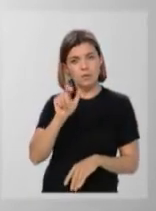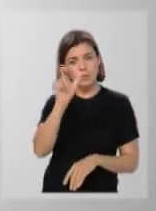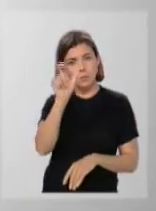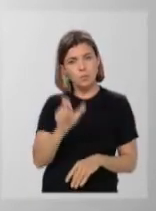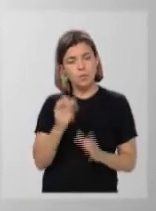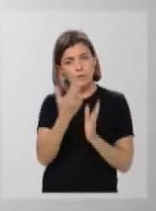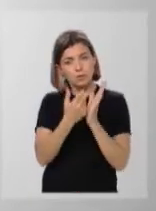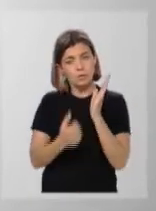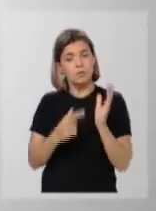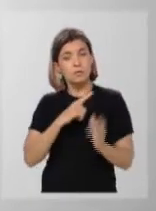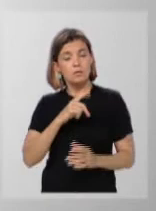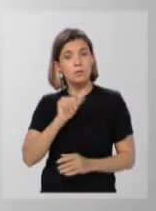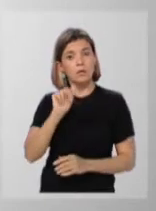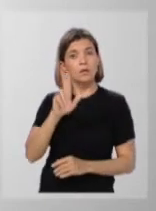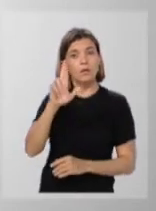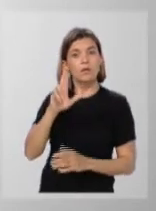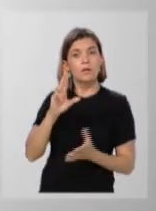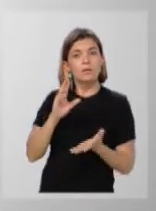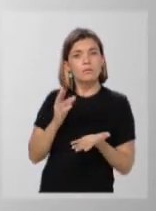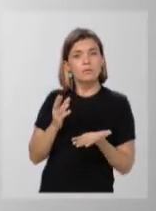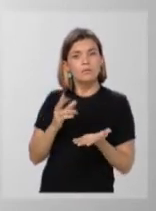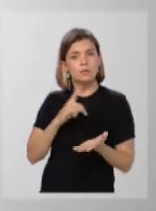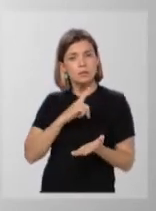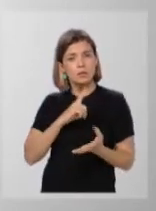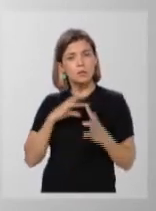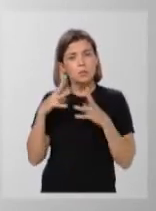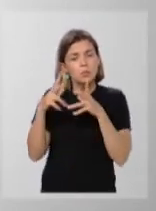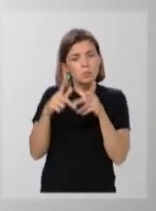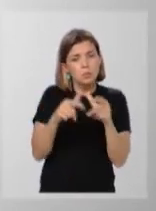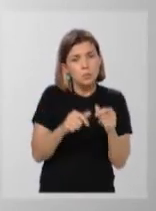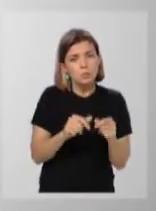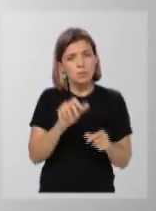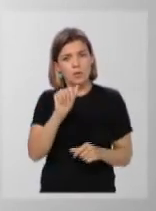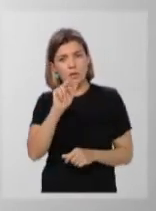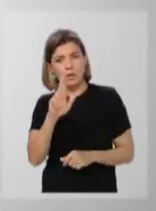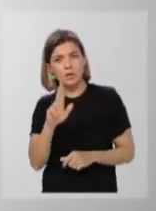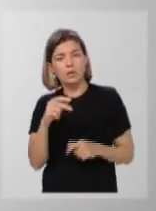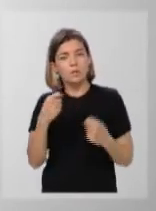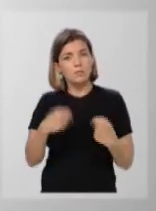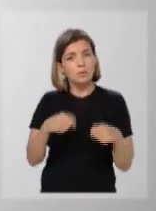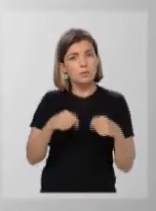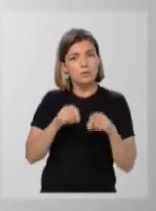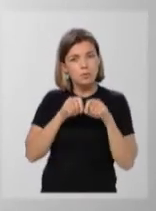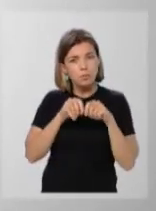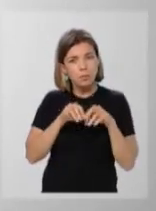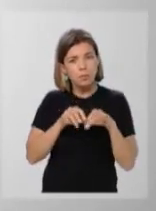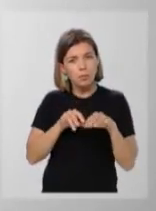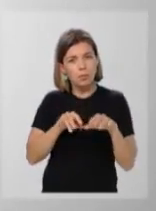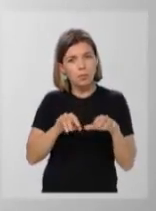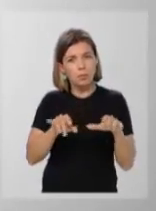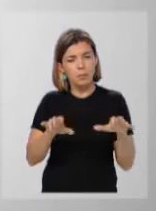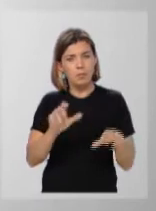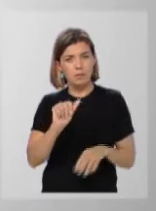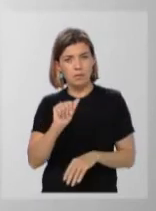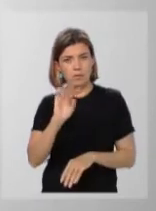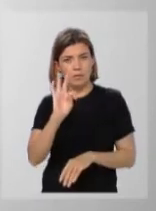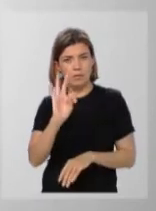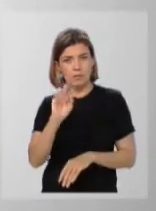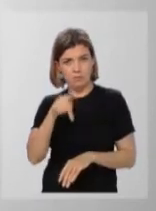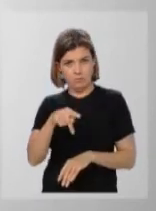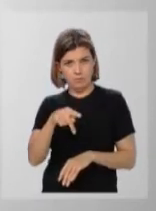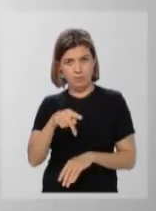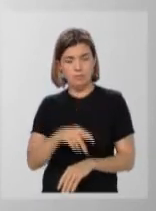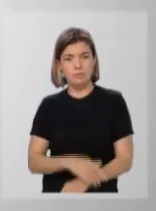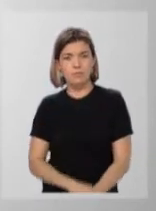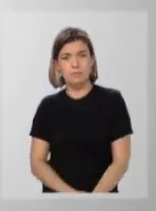Neste processo, que necessita de oxigênio, as moléculas orgânicas são totalmente oxidadas e são produzidas muitas moléculas de ATP.